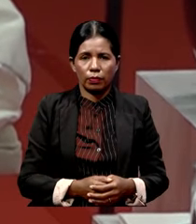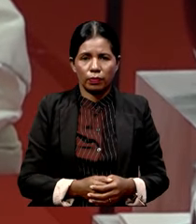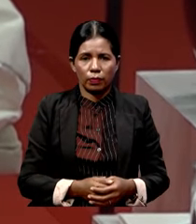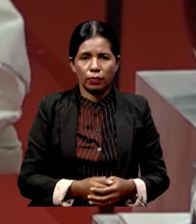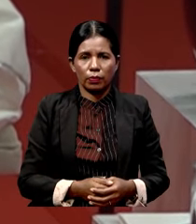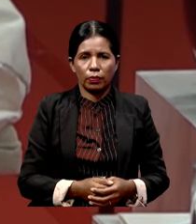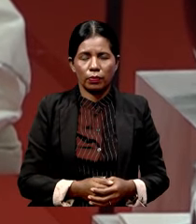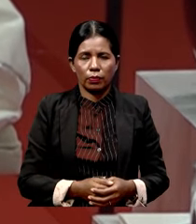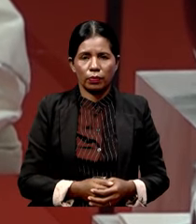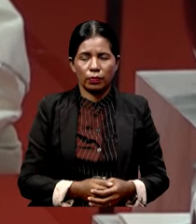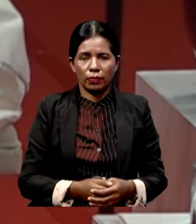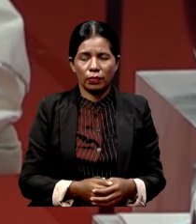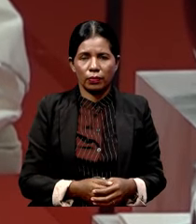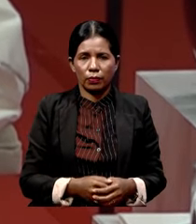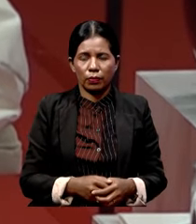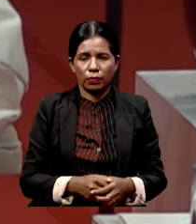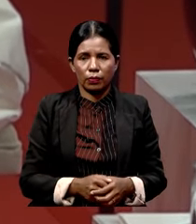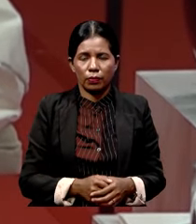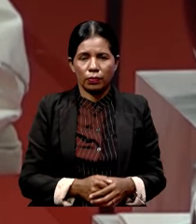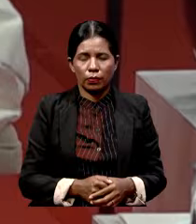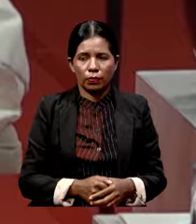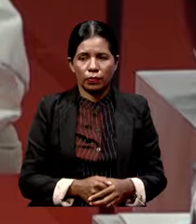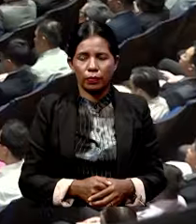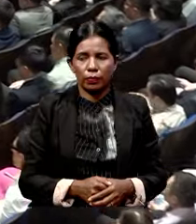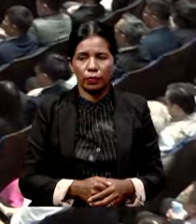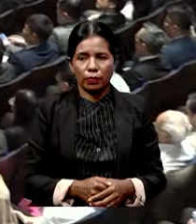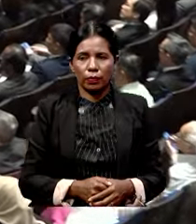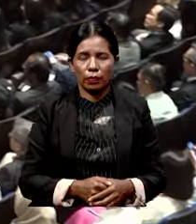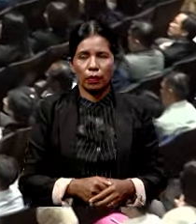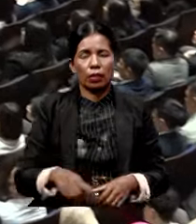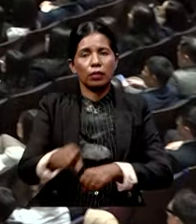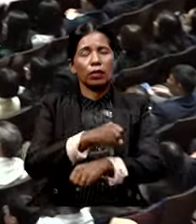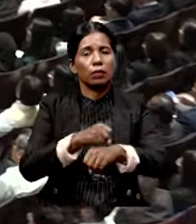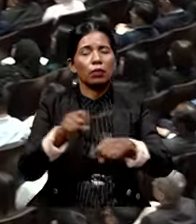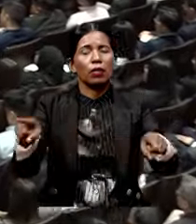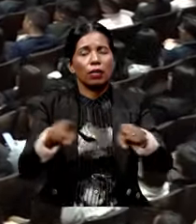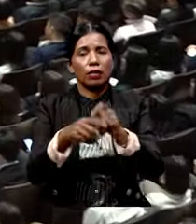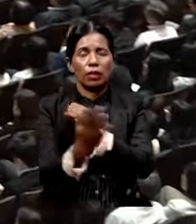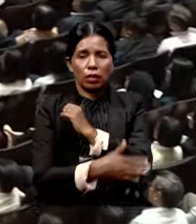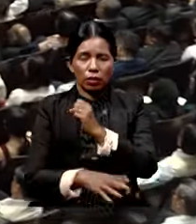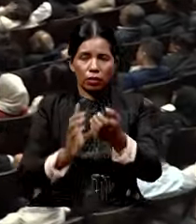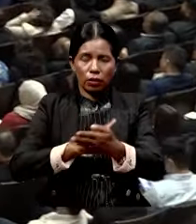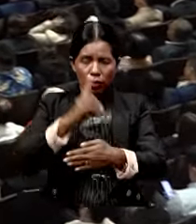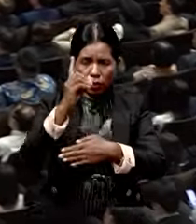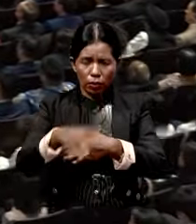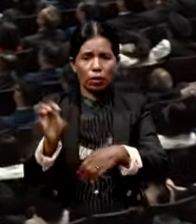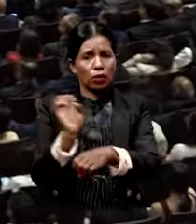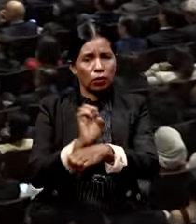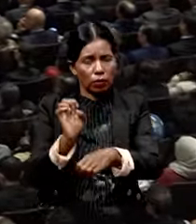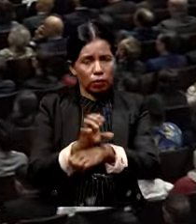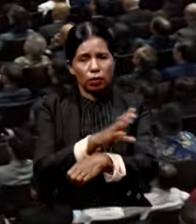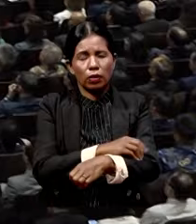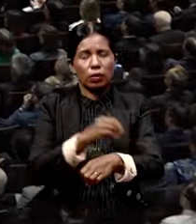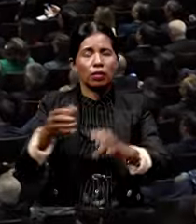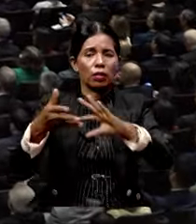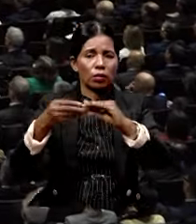dedicação dos missionários e dos fedeli. Singapura é uma nação desenvolvida economicamente, não é a